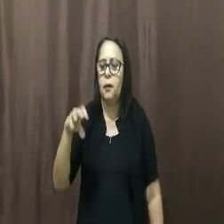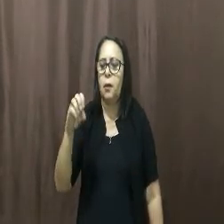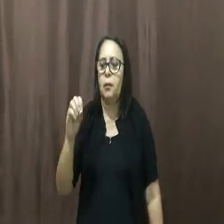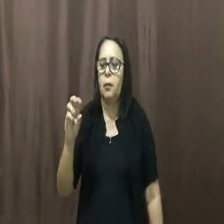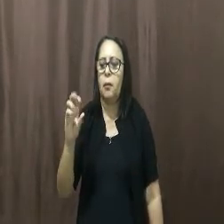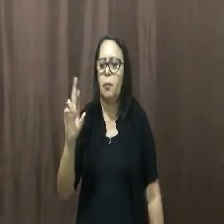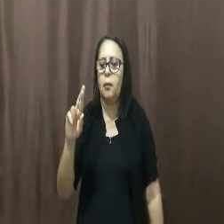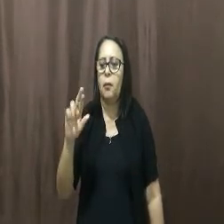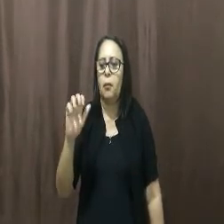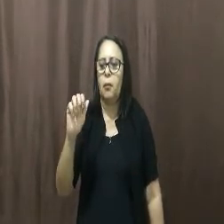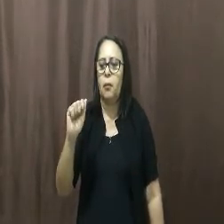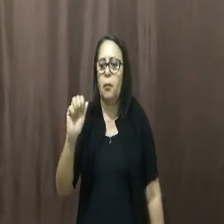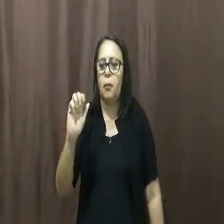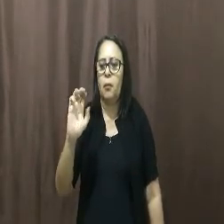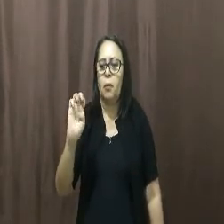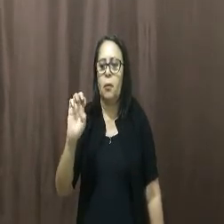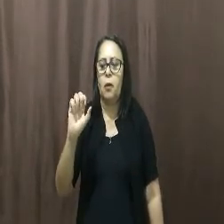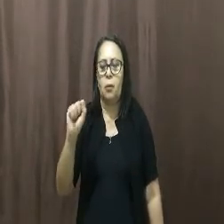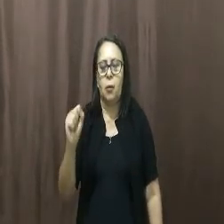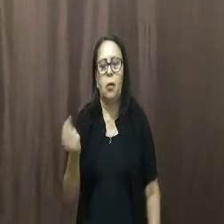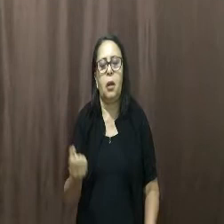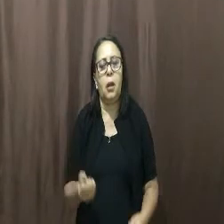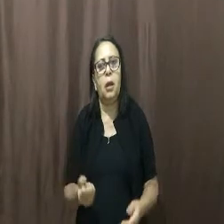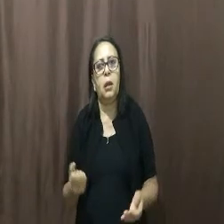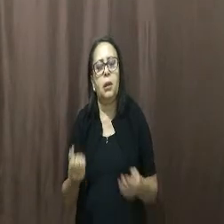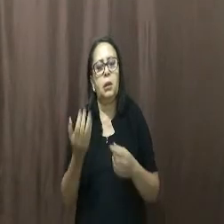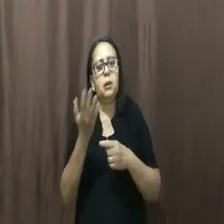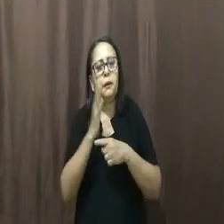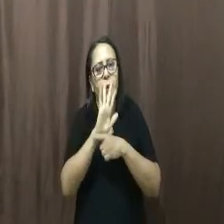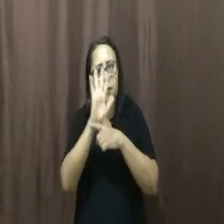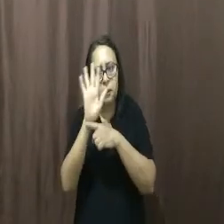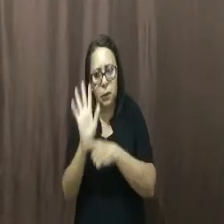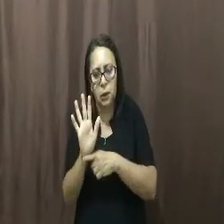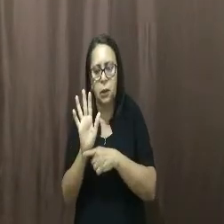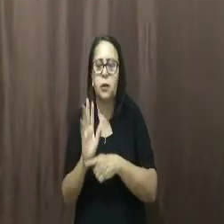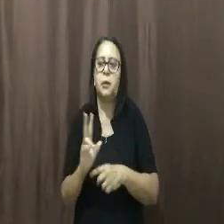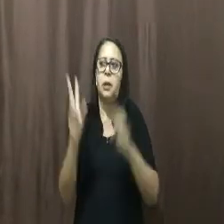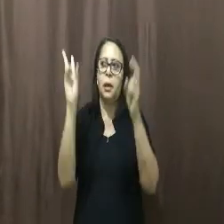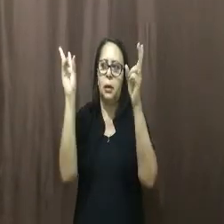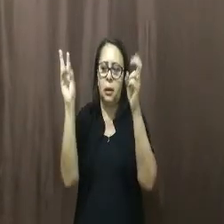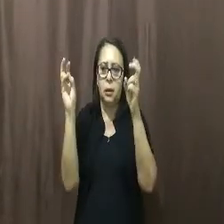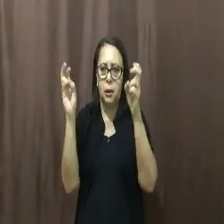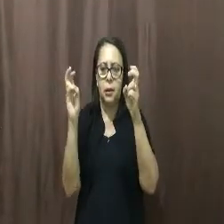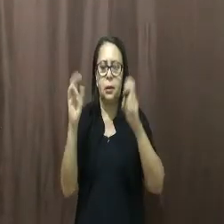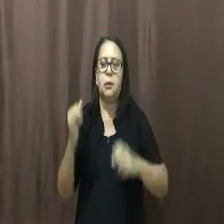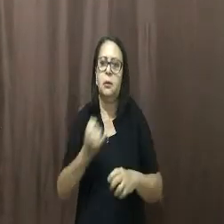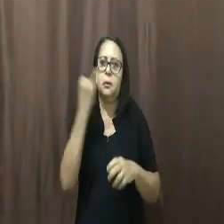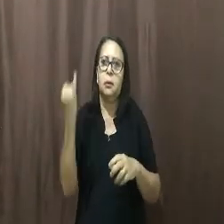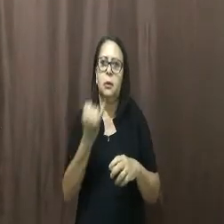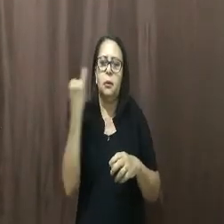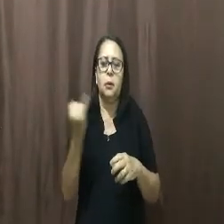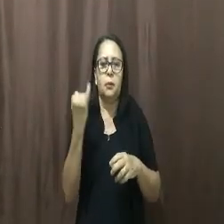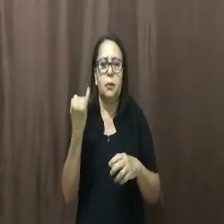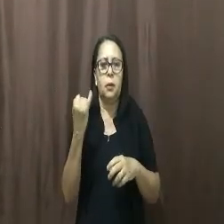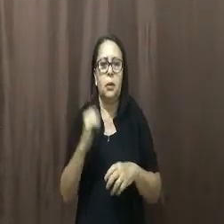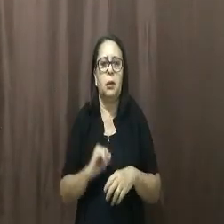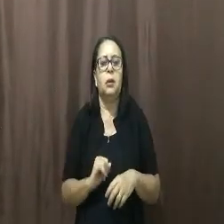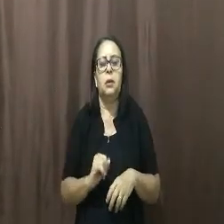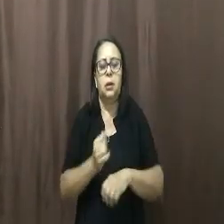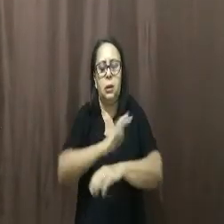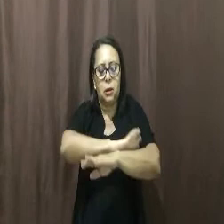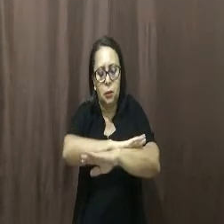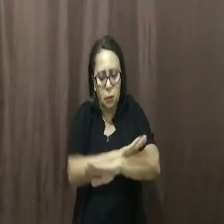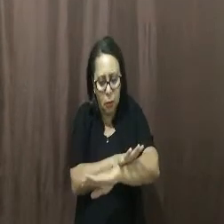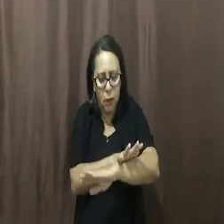Davi Moraes vem nos ajudar a levantar essa temática nessa live tão importante nos dias de hoje,